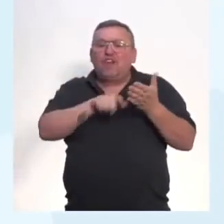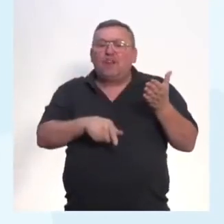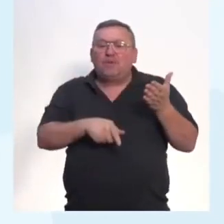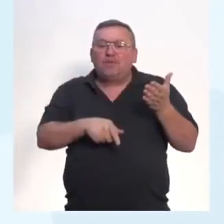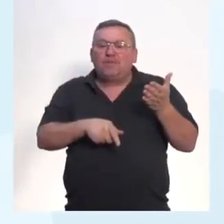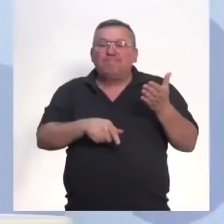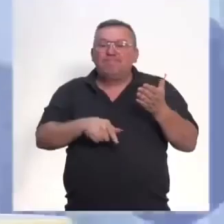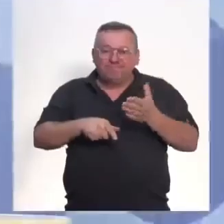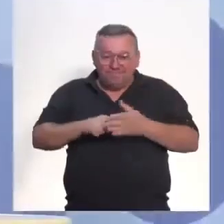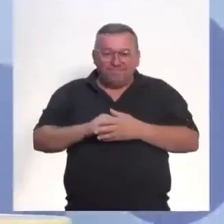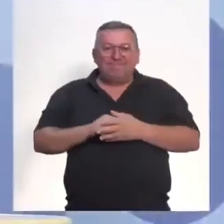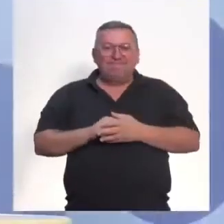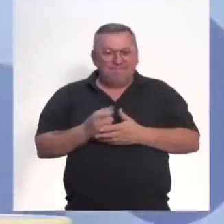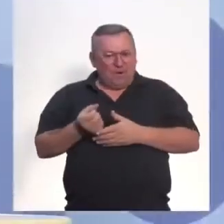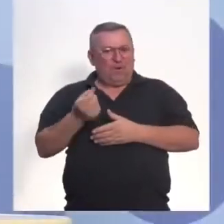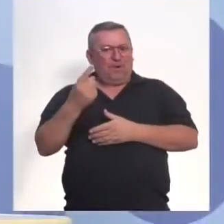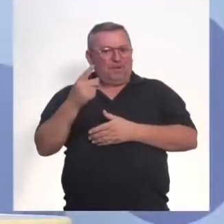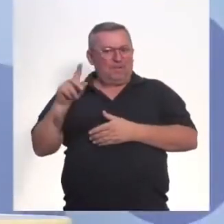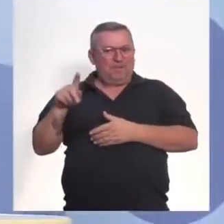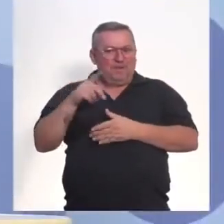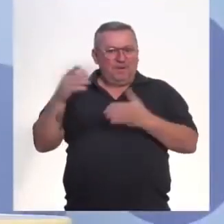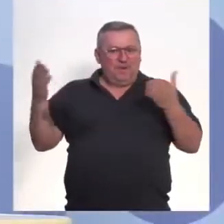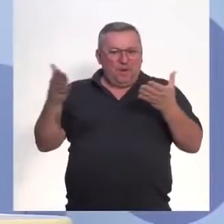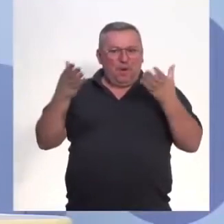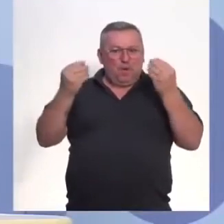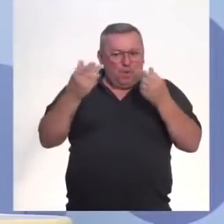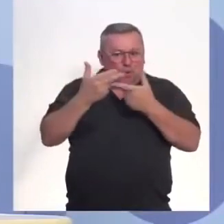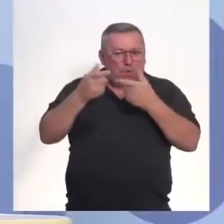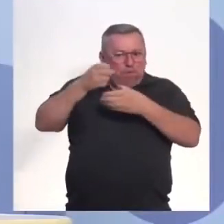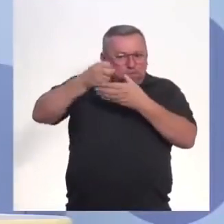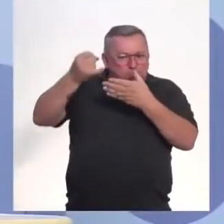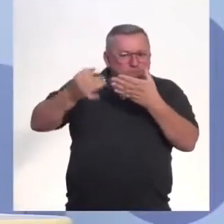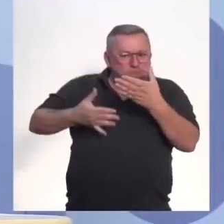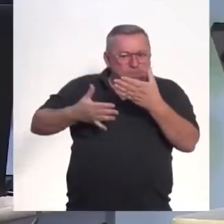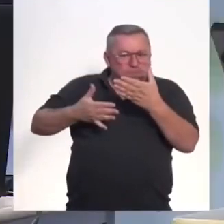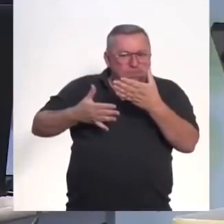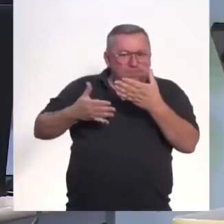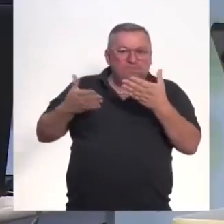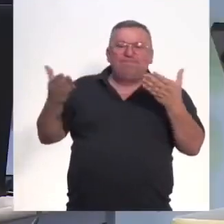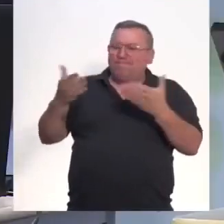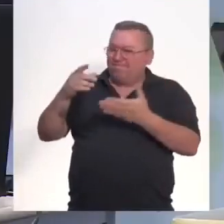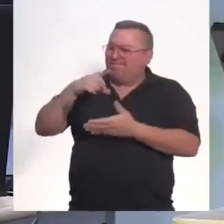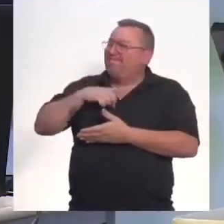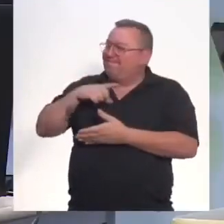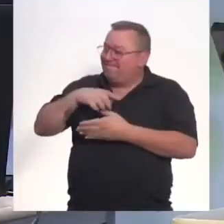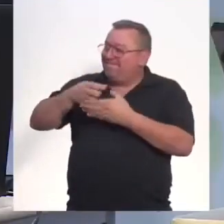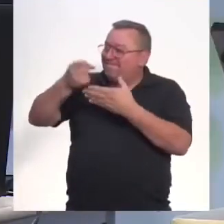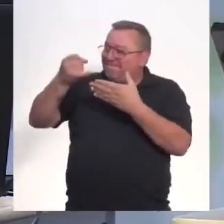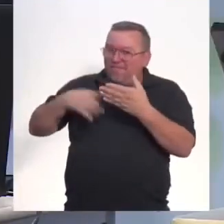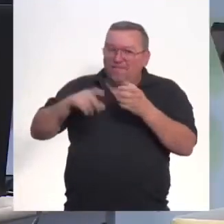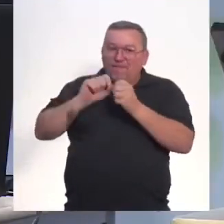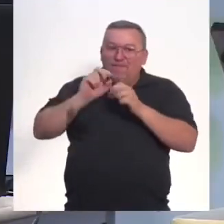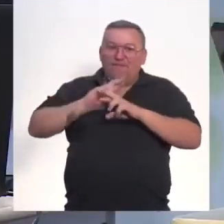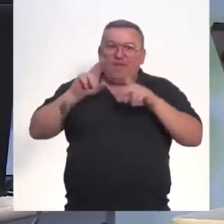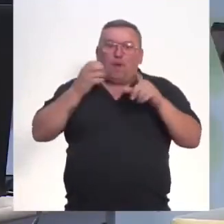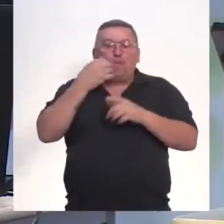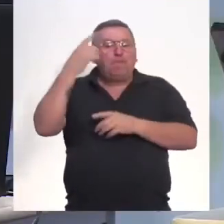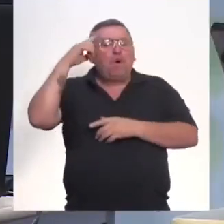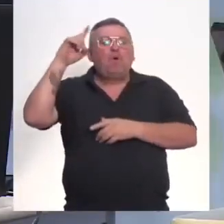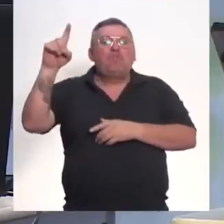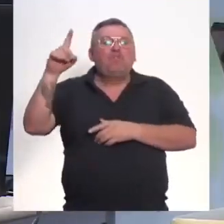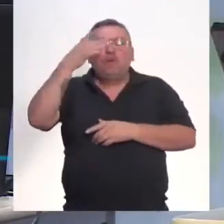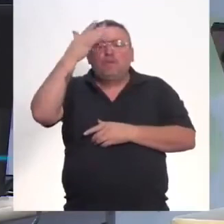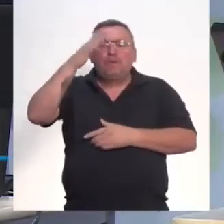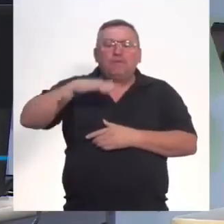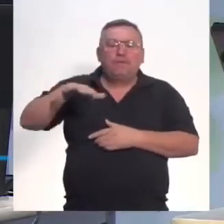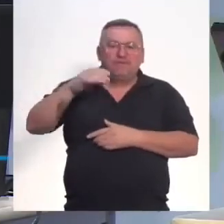diferentes gêneros. Nossa, professora Daniele, quer dizer que hoje tem muito conteúdo? Hoje tem, hein? Hoje a gente vai fazer diferente. Bom dia, pessoal.